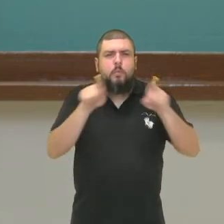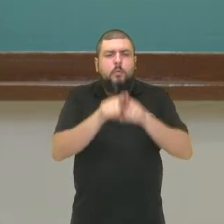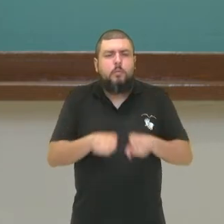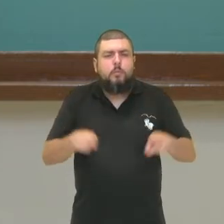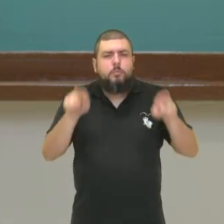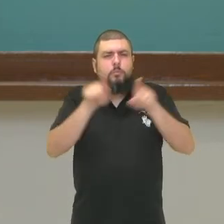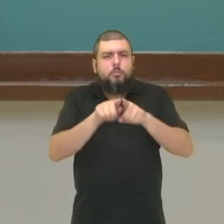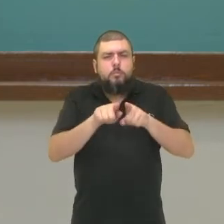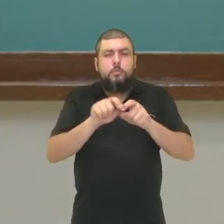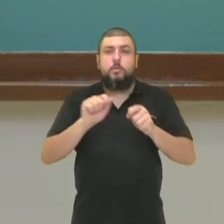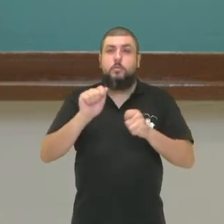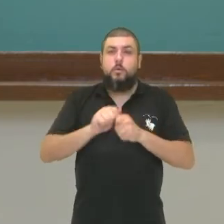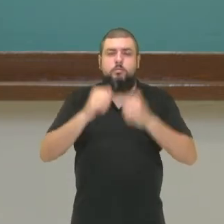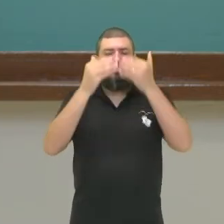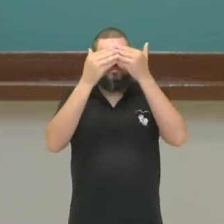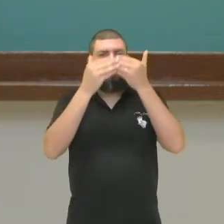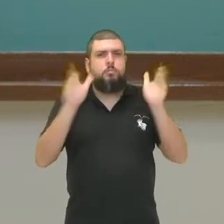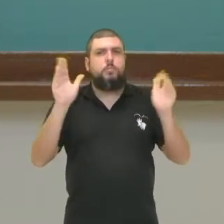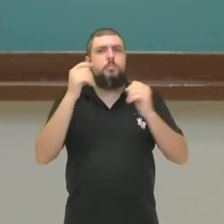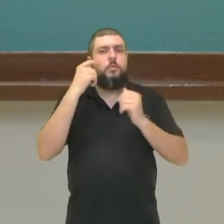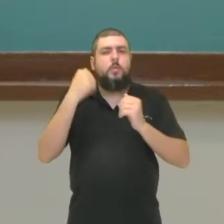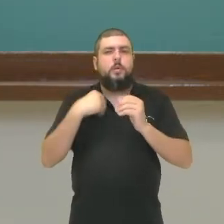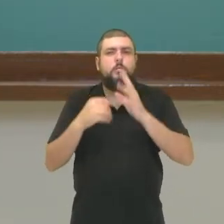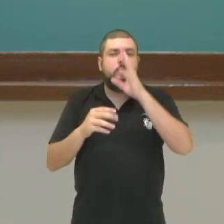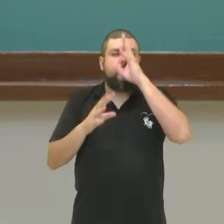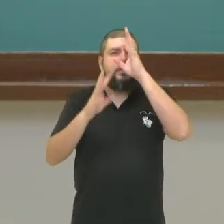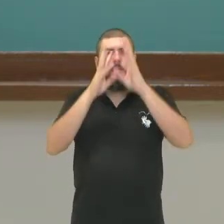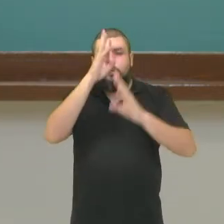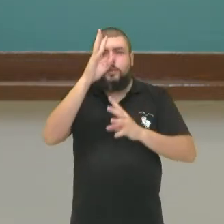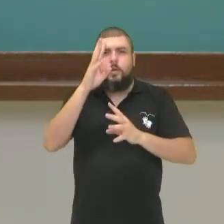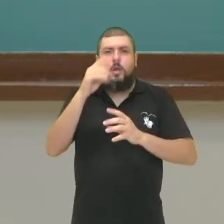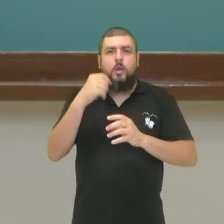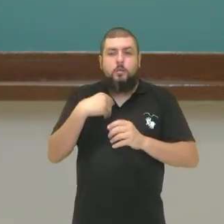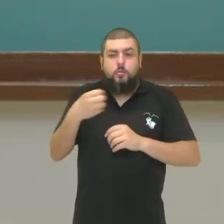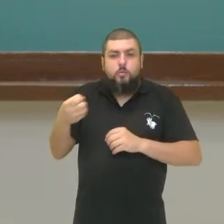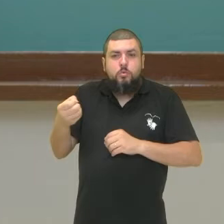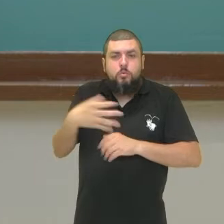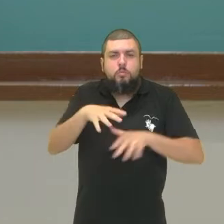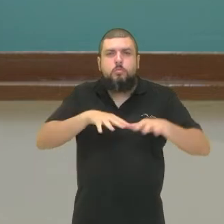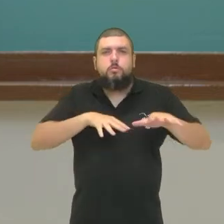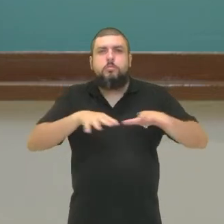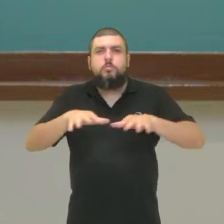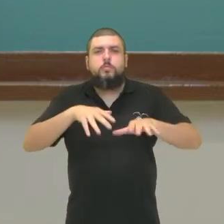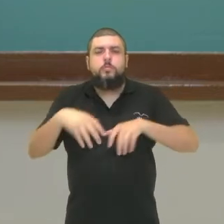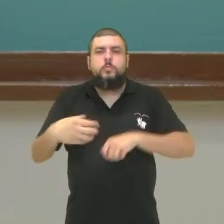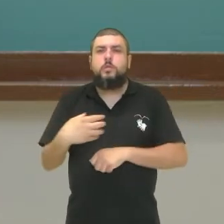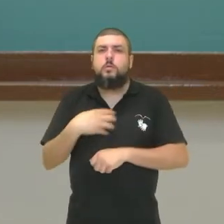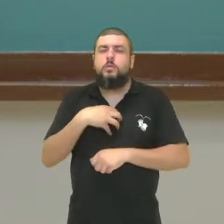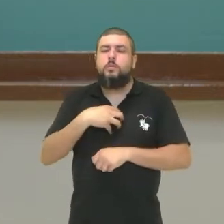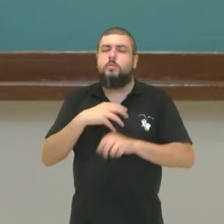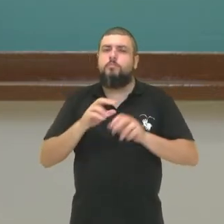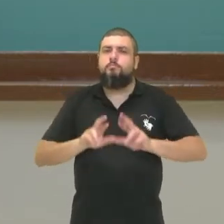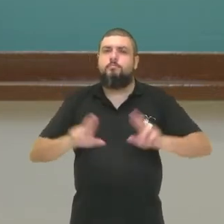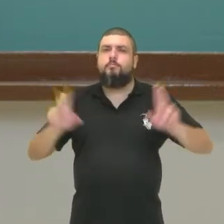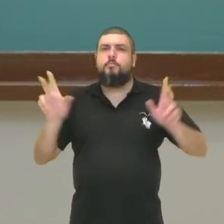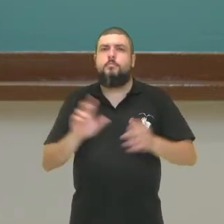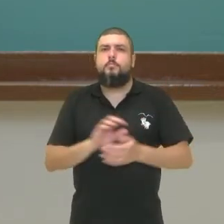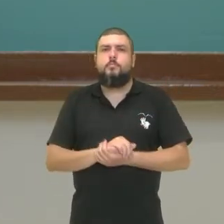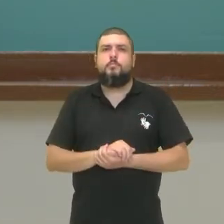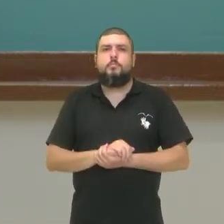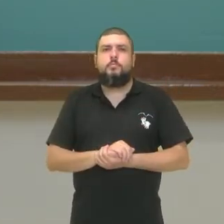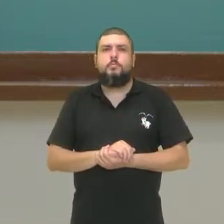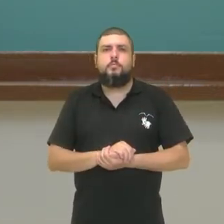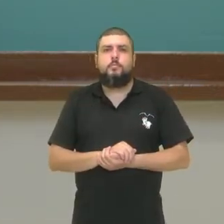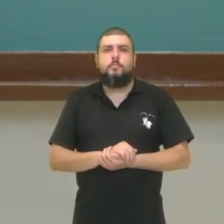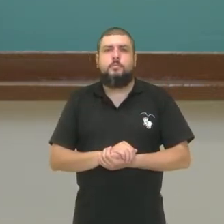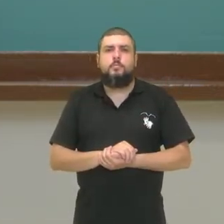a criação daquele movimento, indo além, indo fora daquilo que é pré-estabelecido ali.